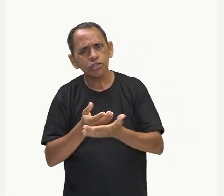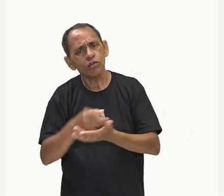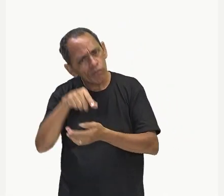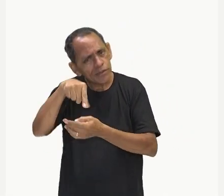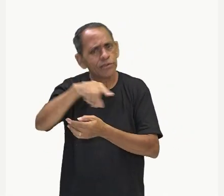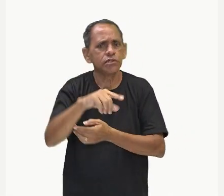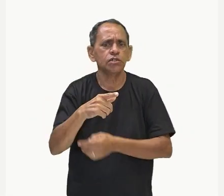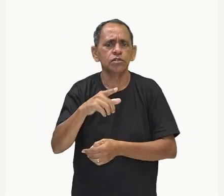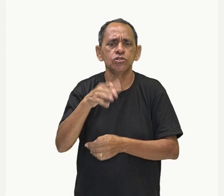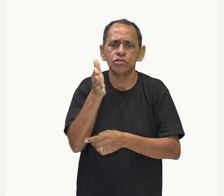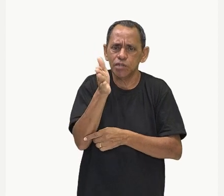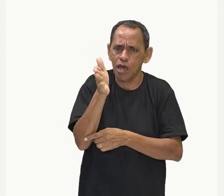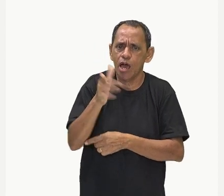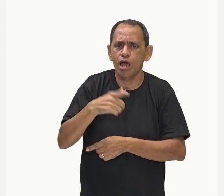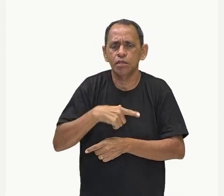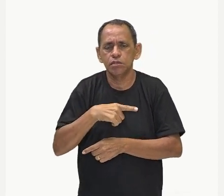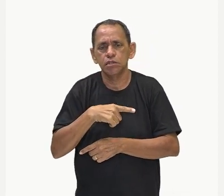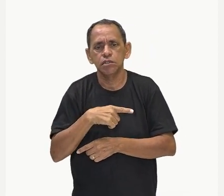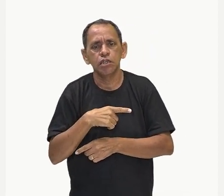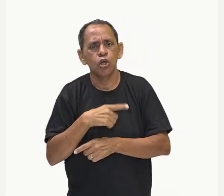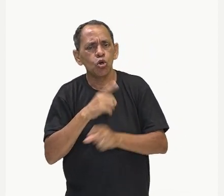letra C,